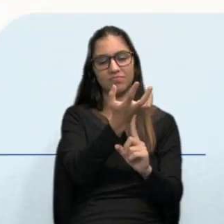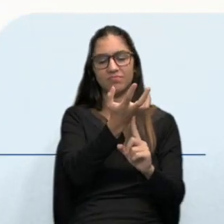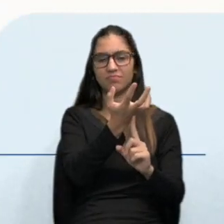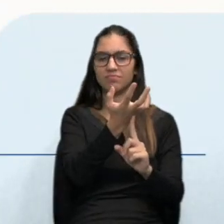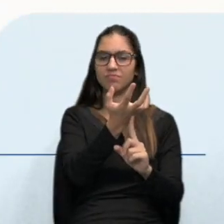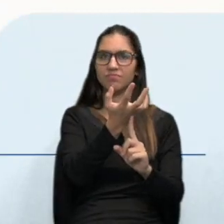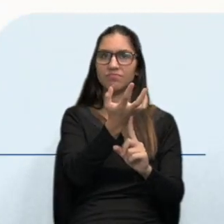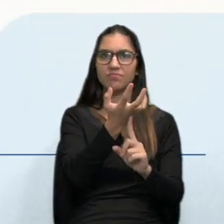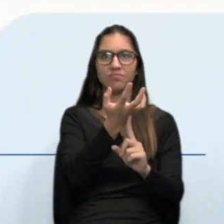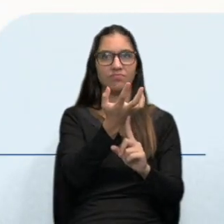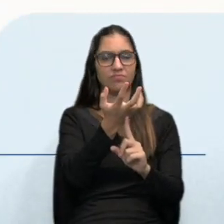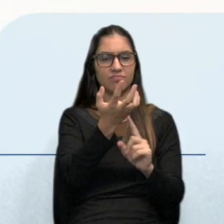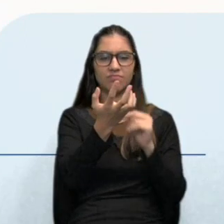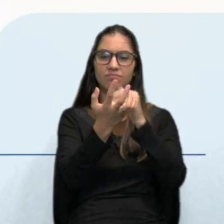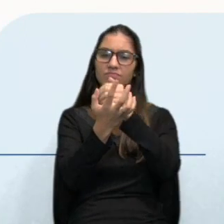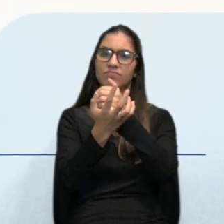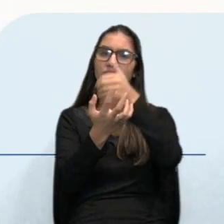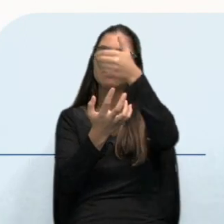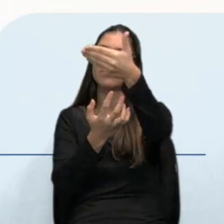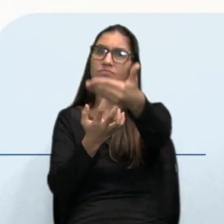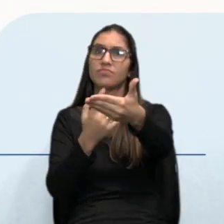Do outro lado tem uma árvore.